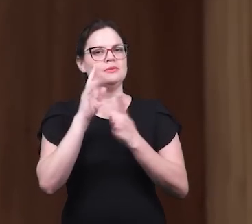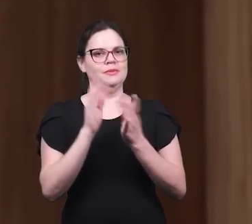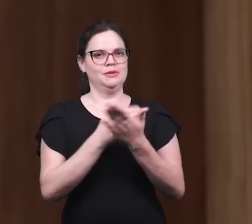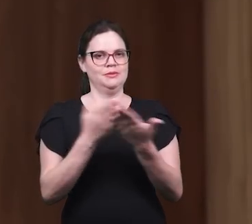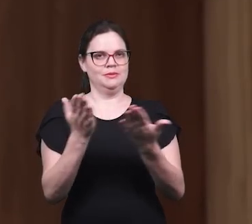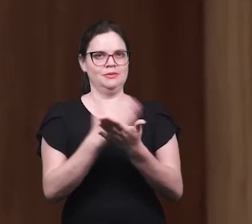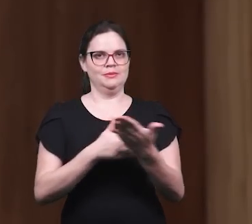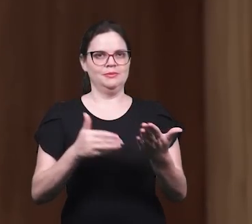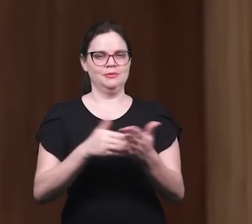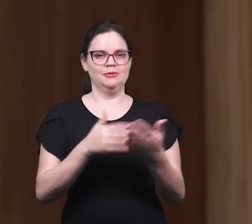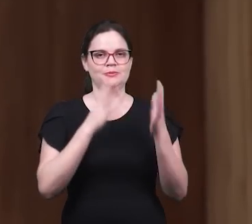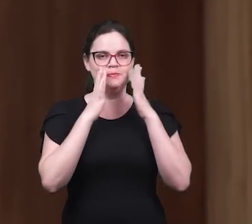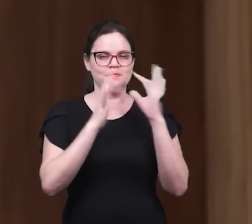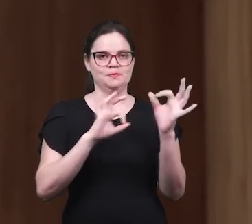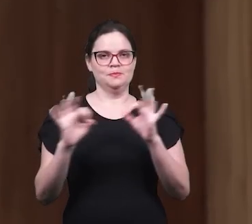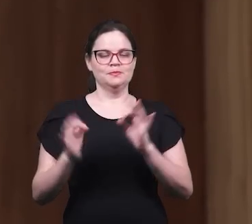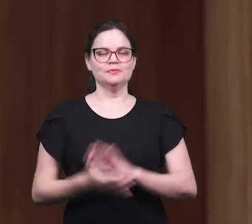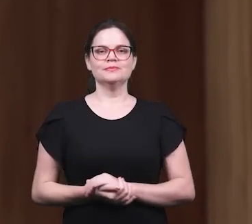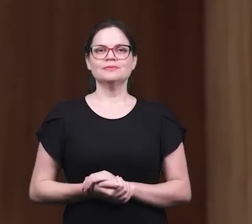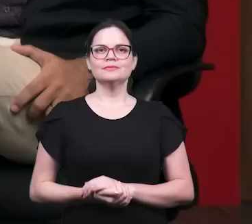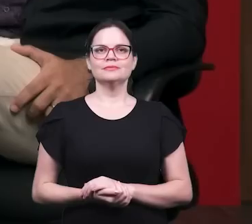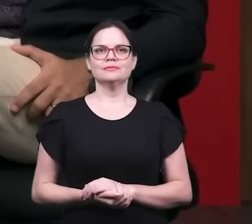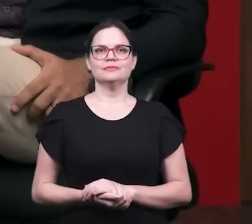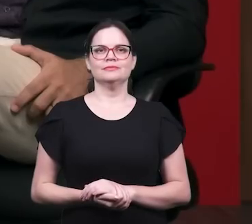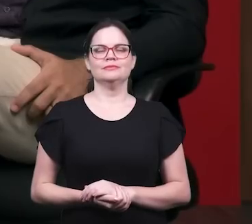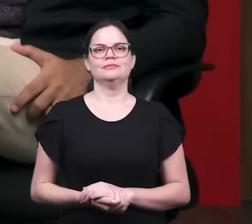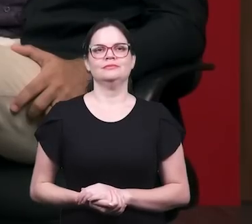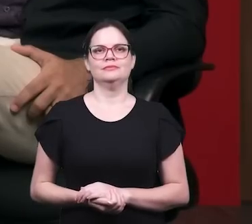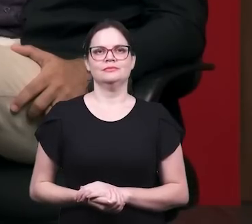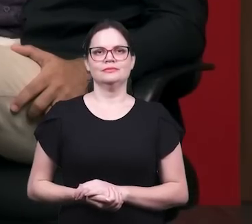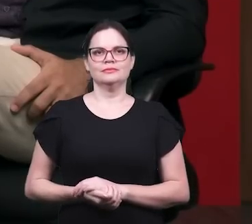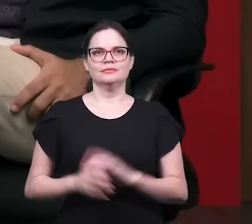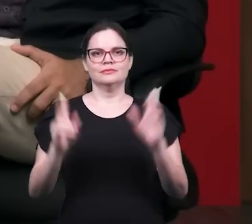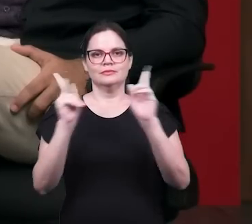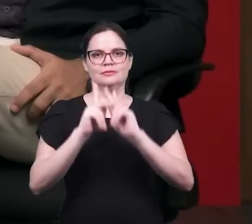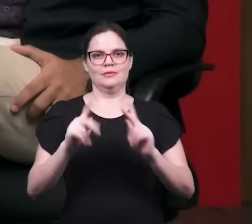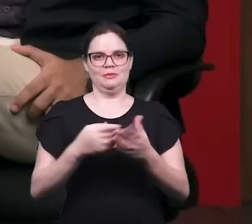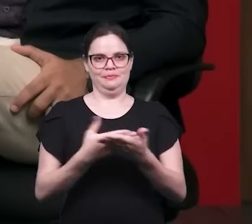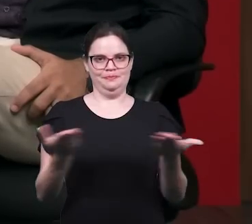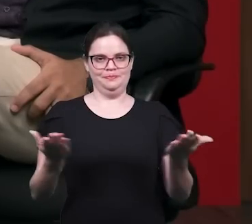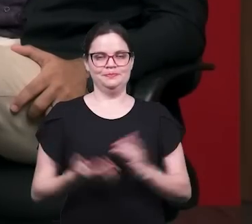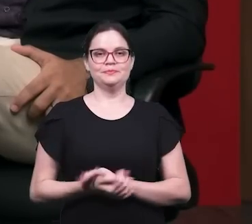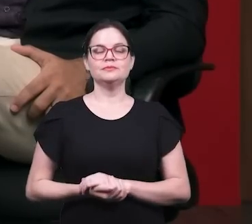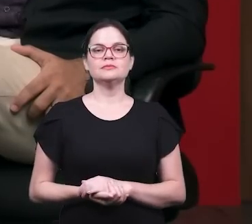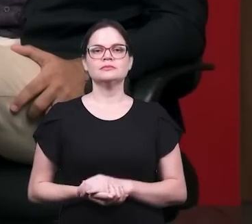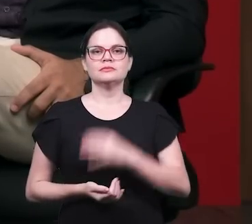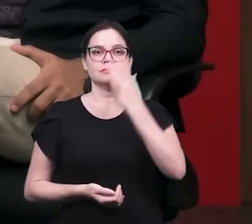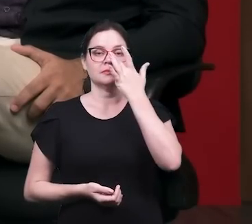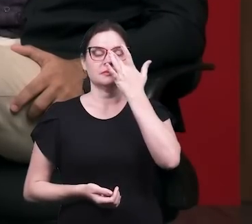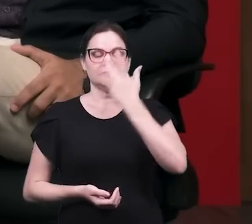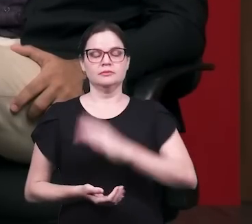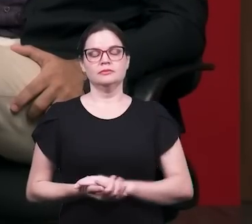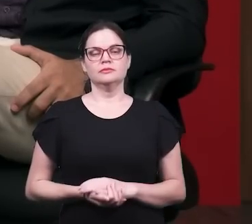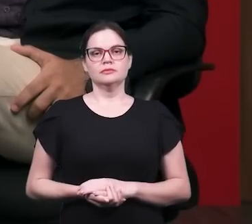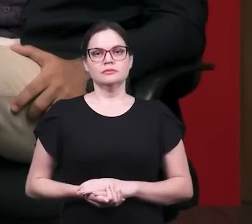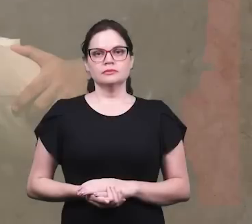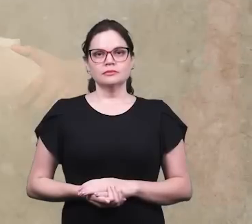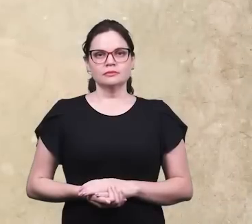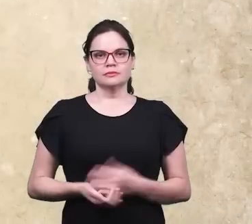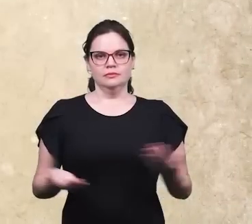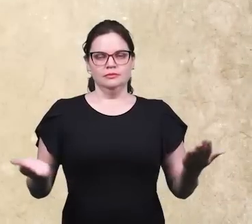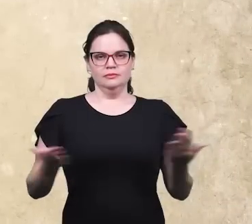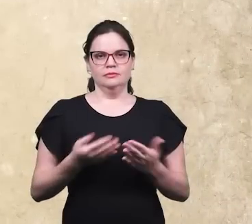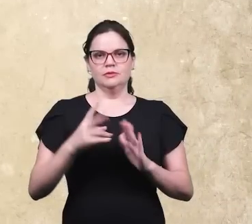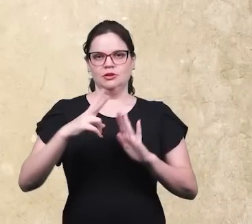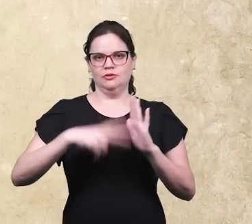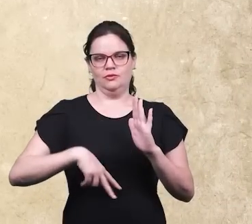do Senhor a todos que nos assistem. A paz do Senhor a todos. Então, vamos dar início aqui lendo